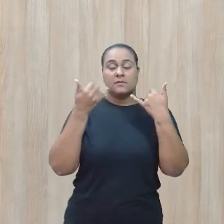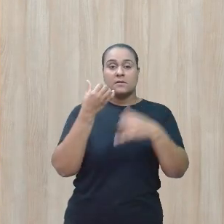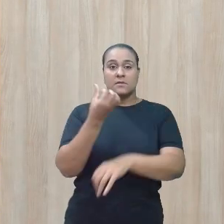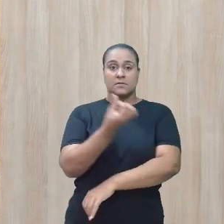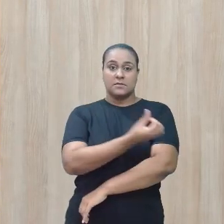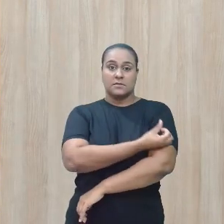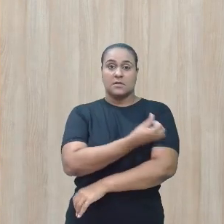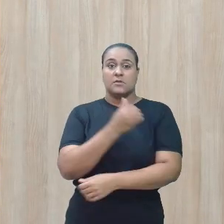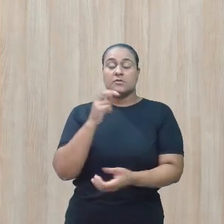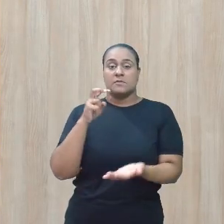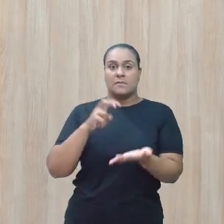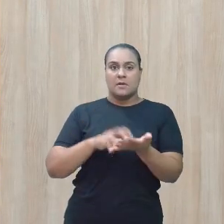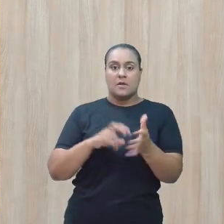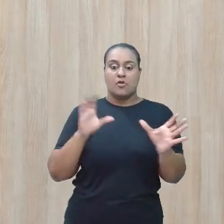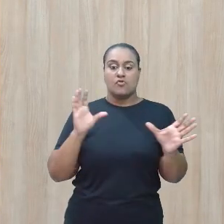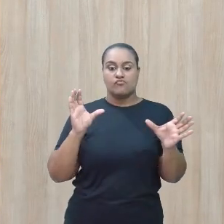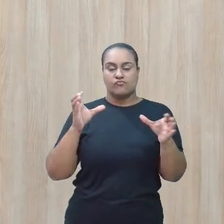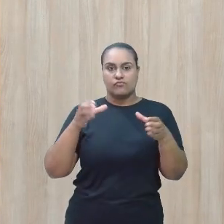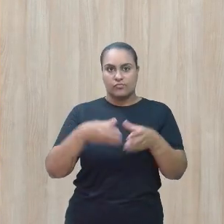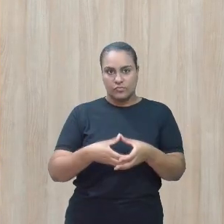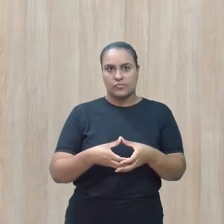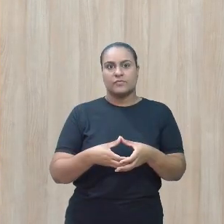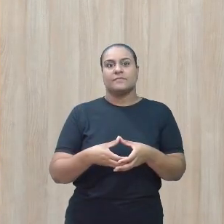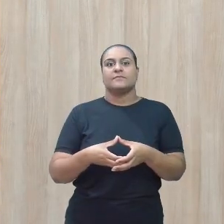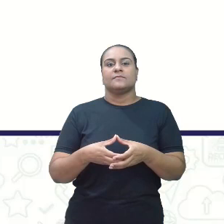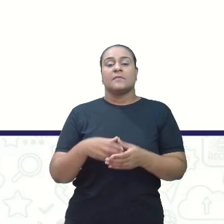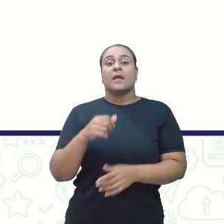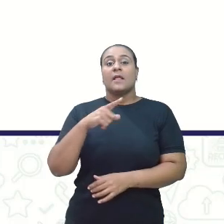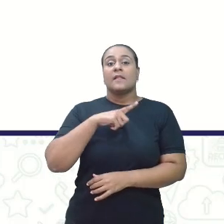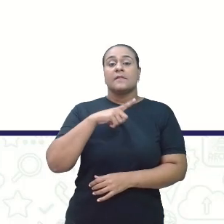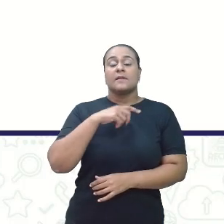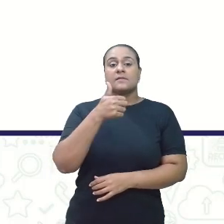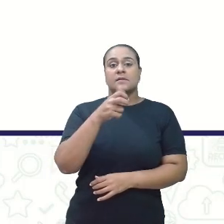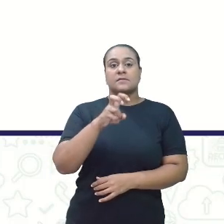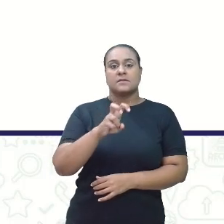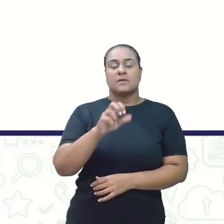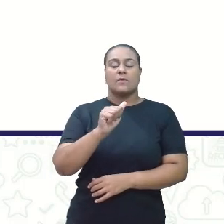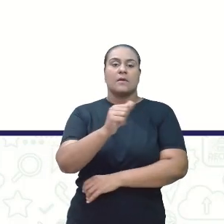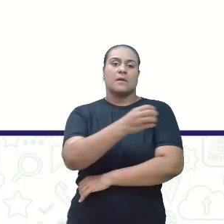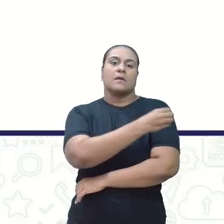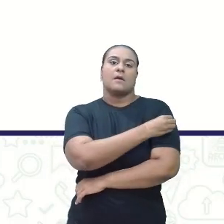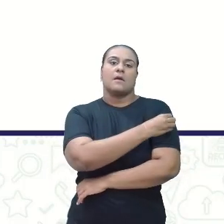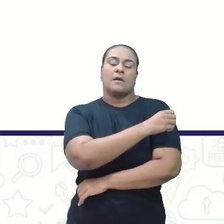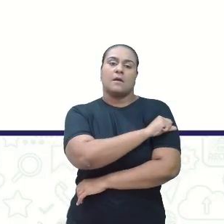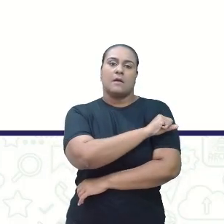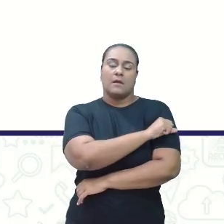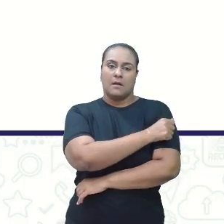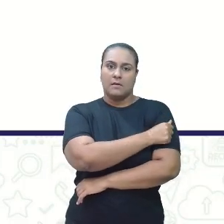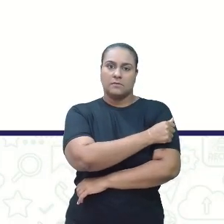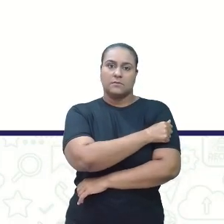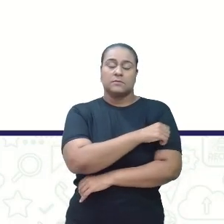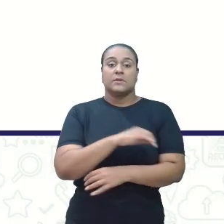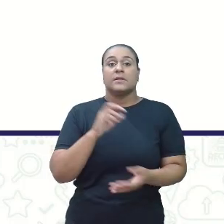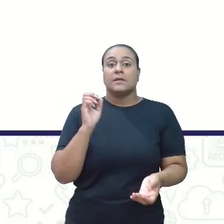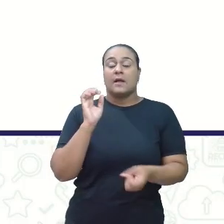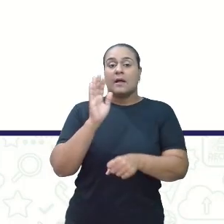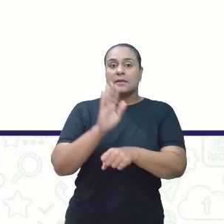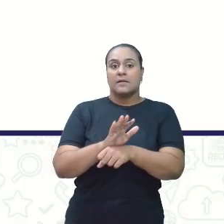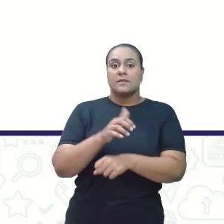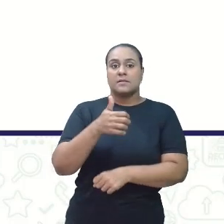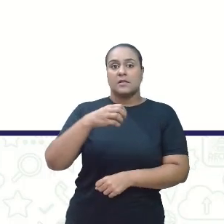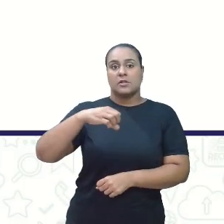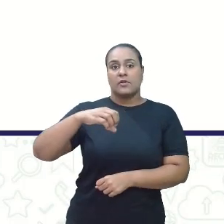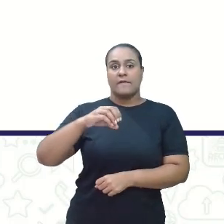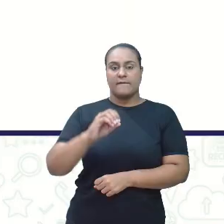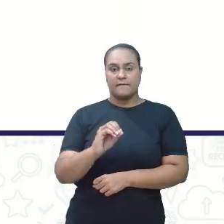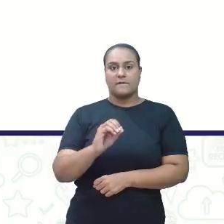da manhã, juntando todas as turmas, a gente tem 150 alunos. E no sexto ano da tarde, a gente tem 90 alunos, porque cada aluno só